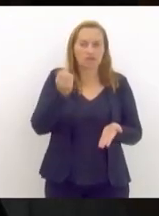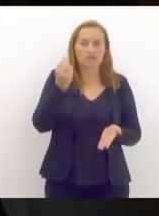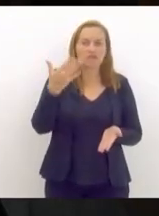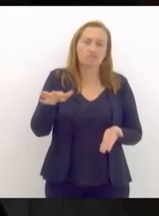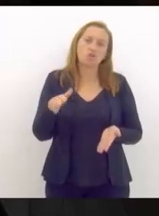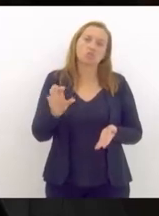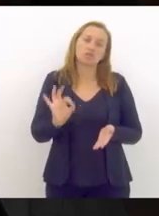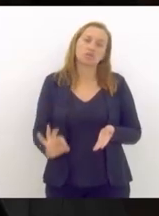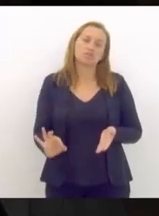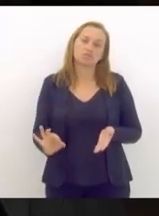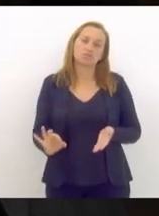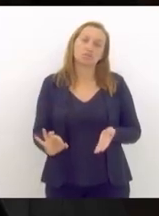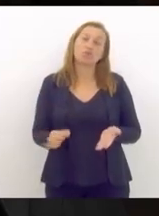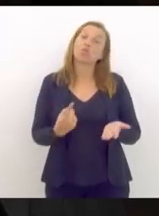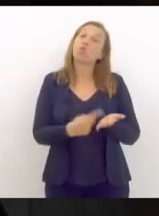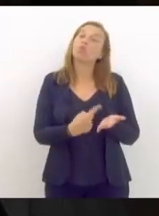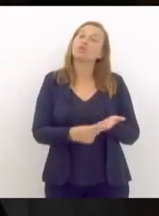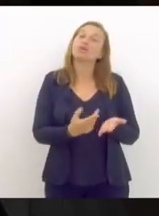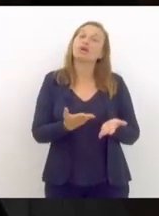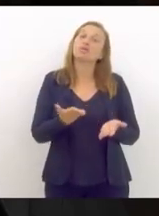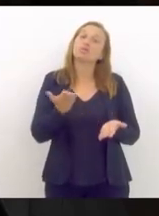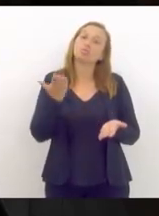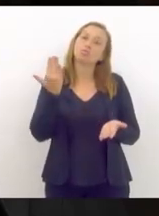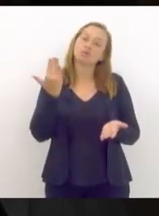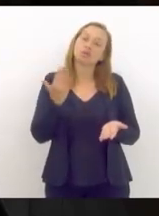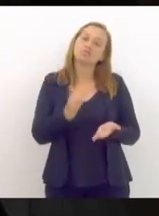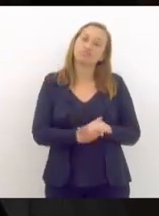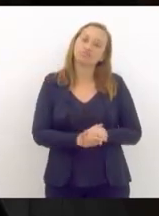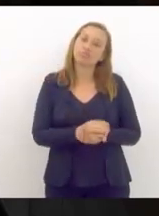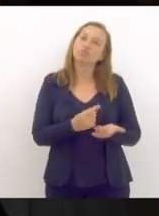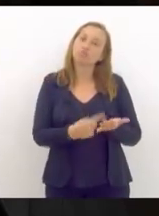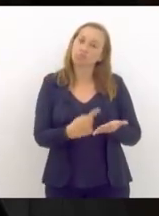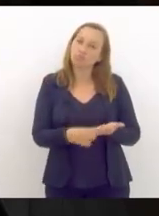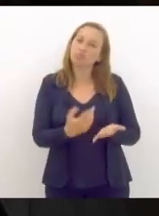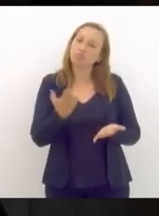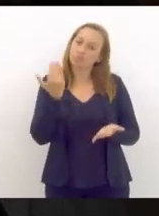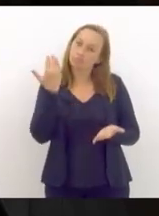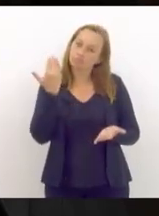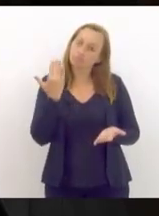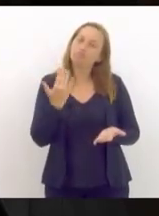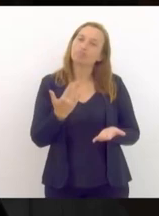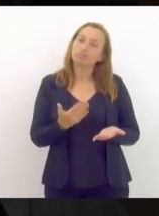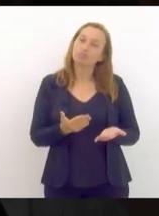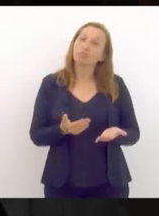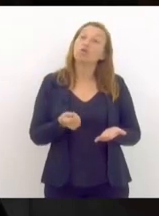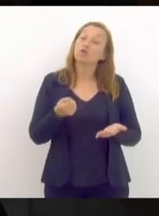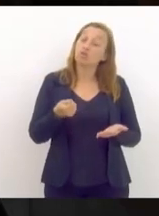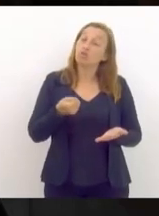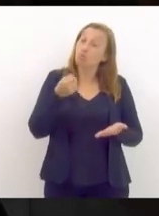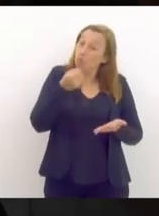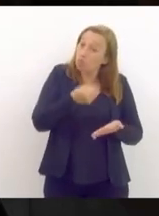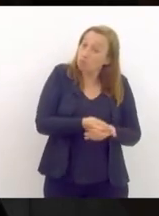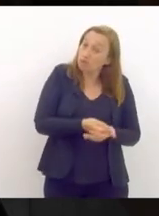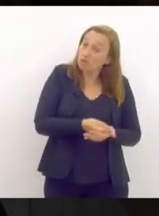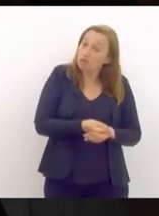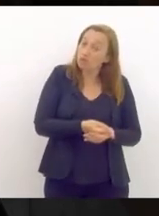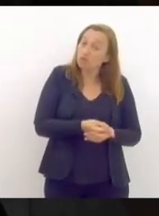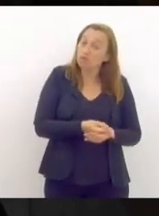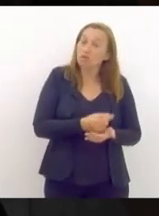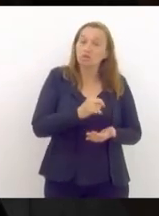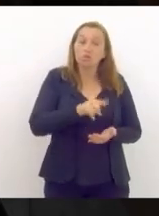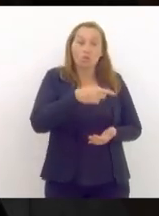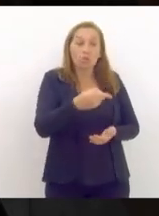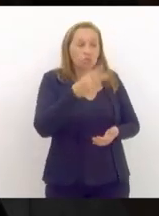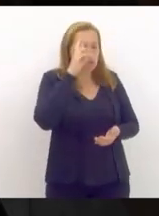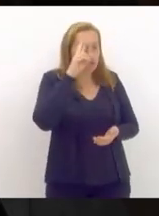6,5%. É o que foi combinado, é o que foi acordado, é o que foi cumprido pelos demais chefes de